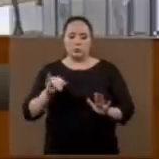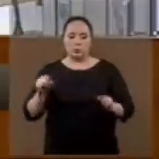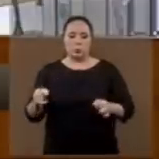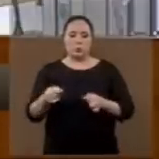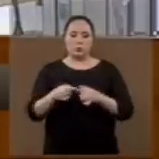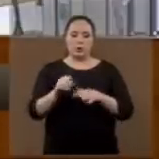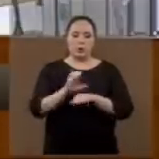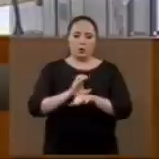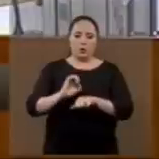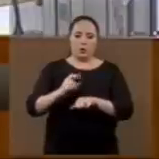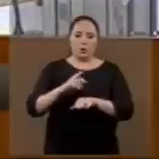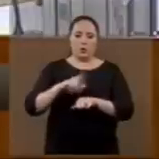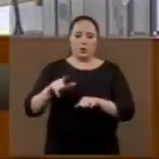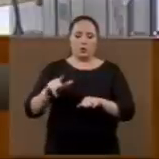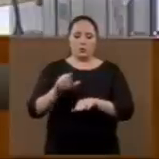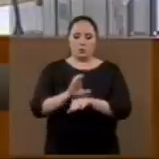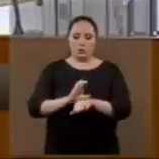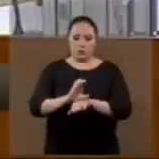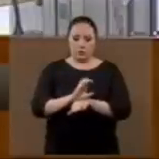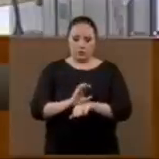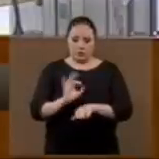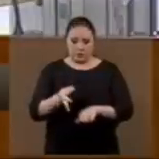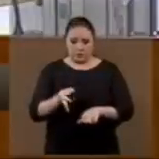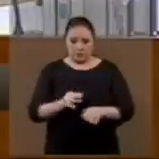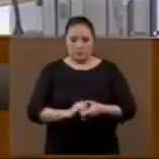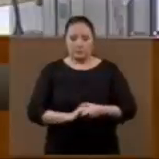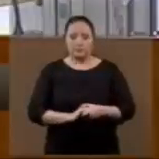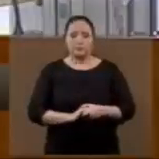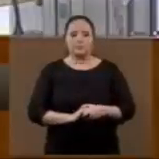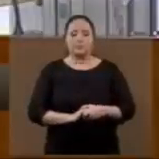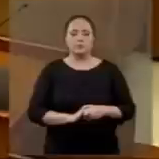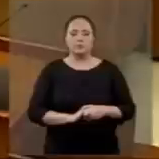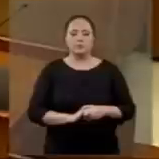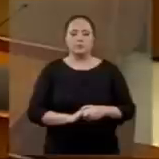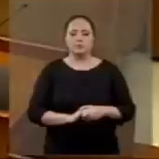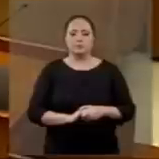de inconstitucionalidade. Não, prevalece perdão, a norma.